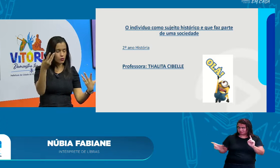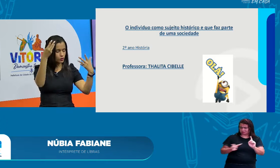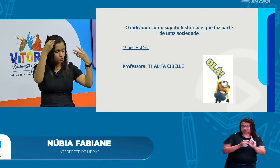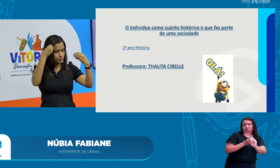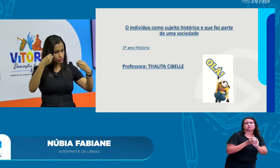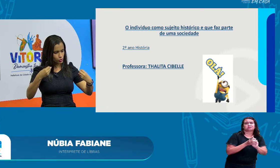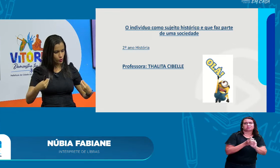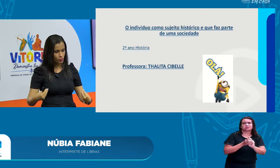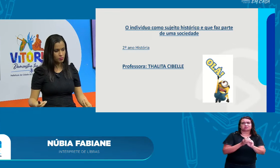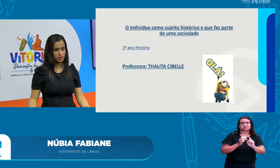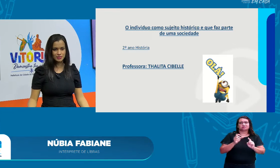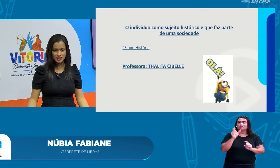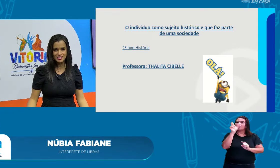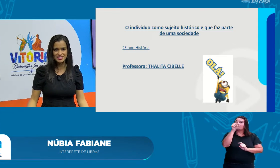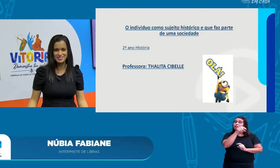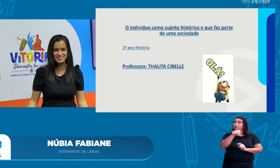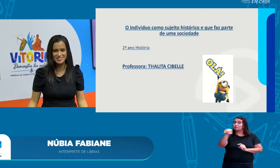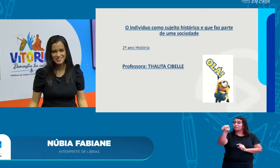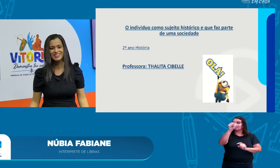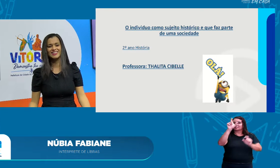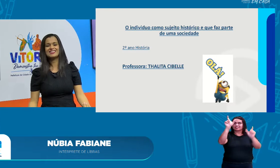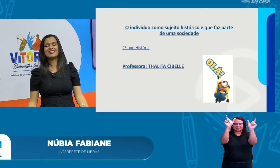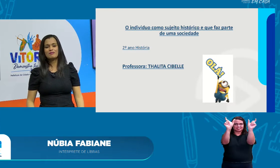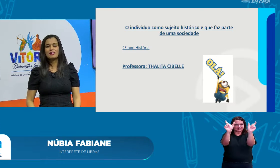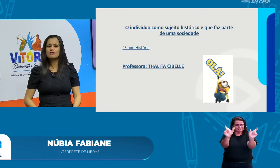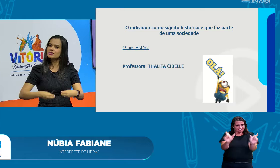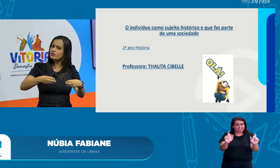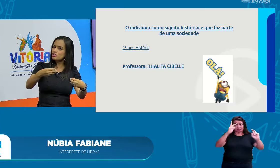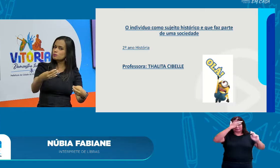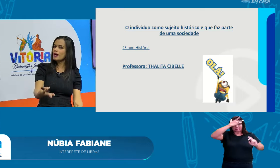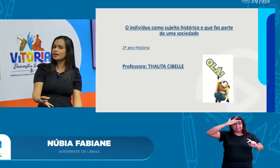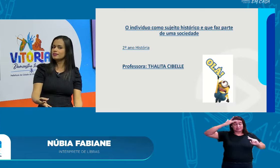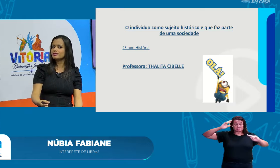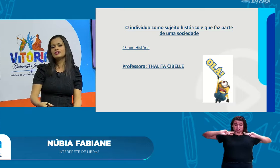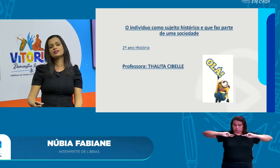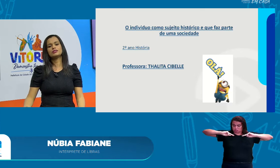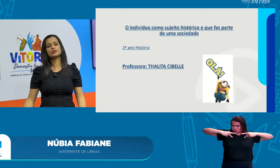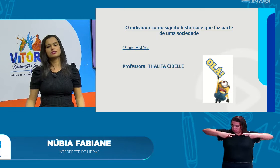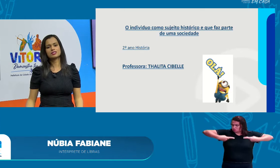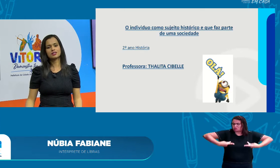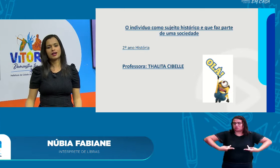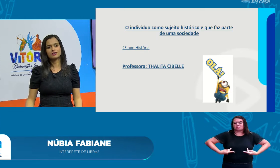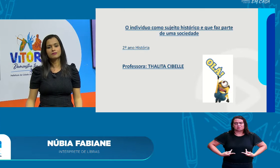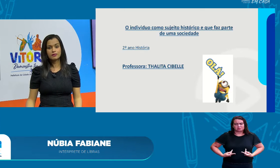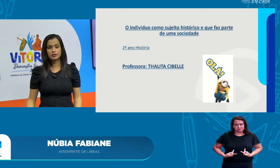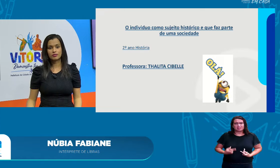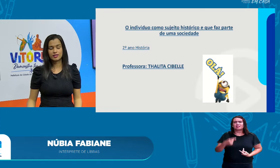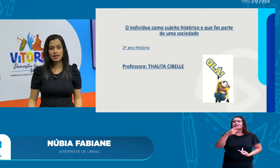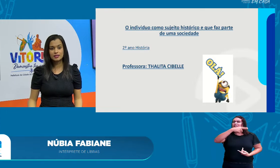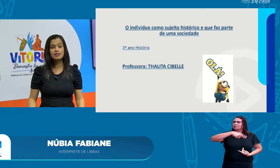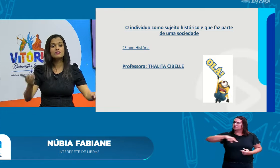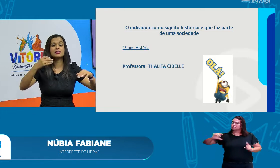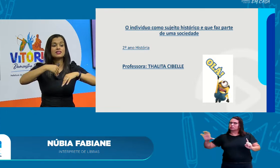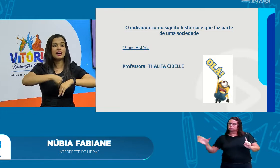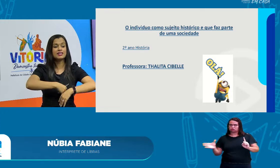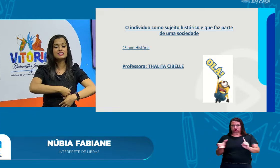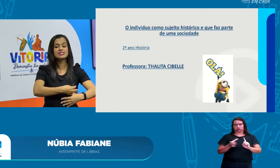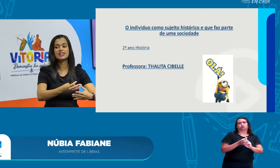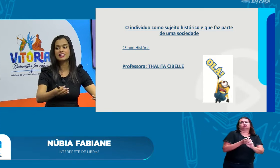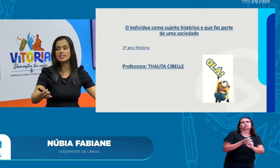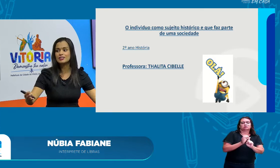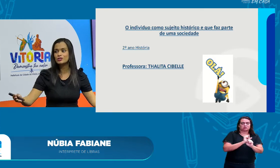você enquanto pessoa humana, né? Você faz parte de uma sociedade, não é verdade? Você